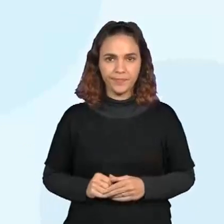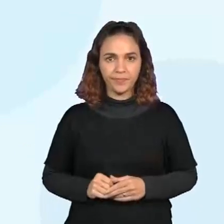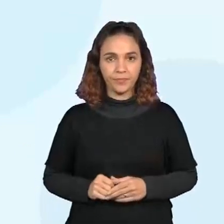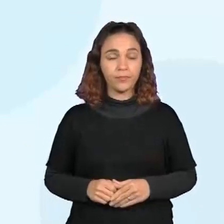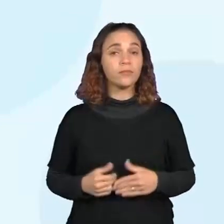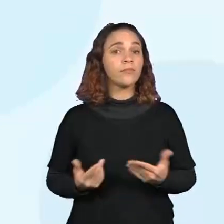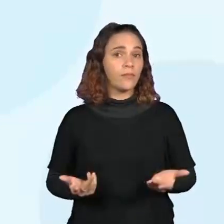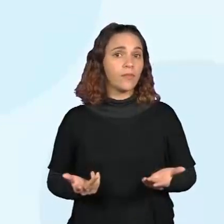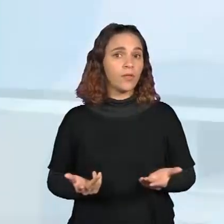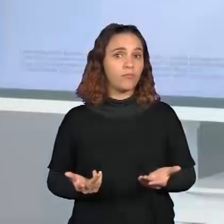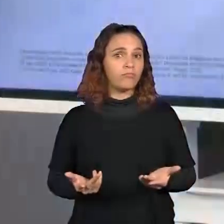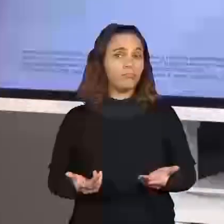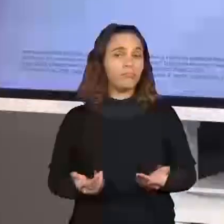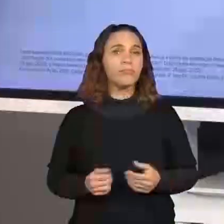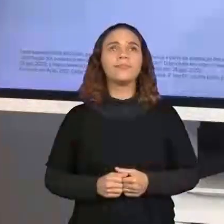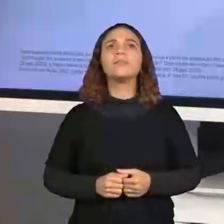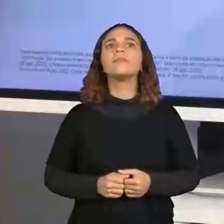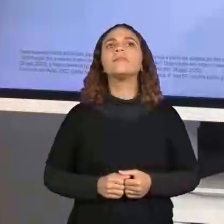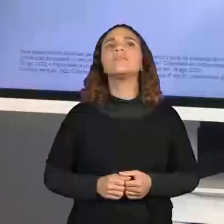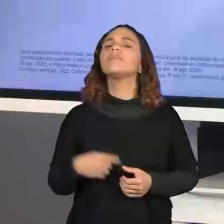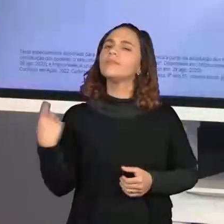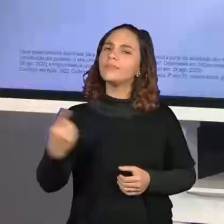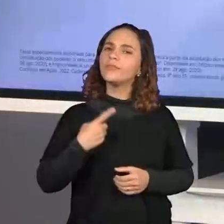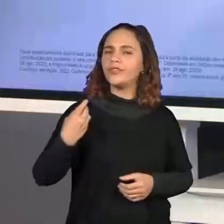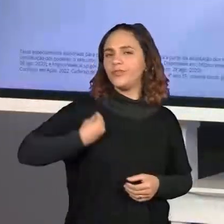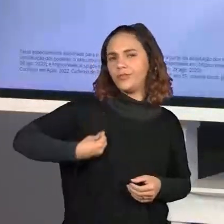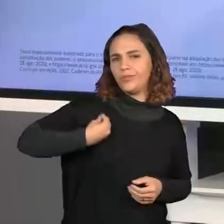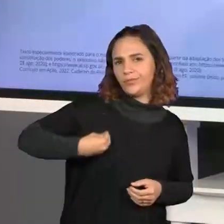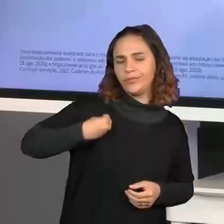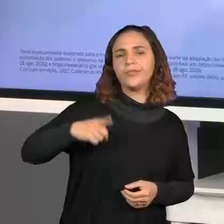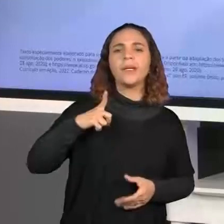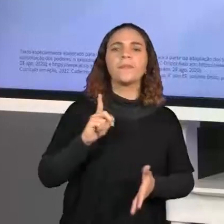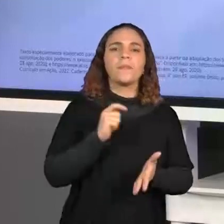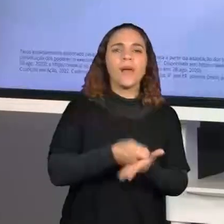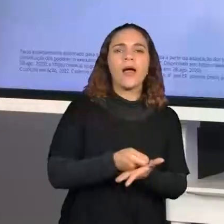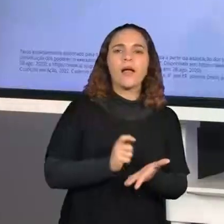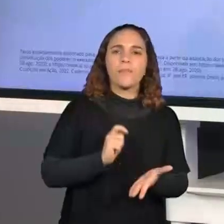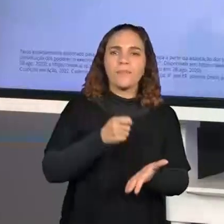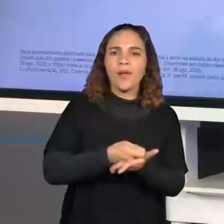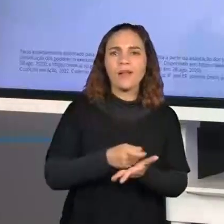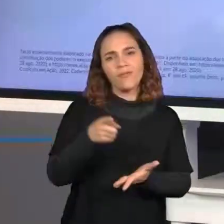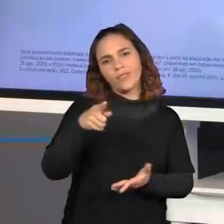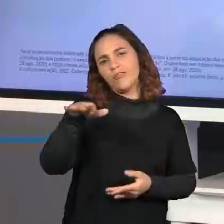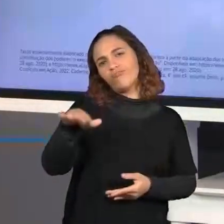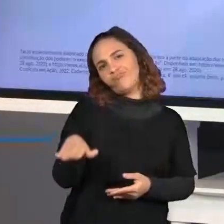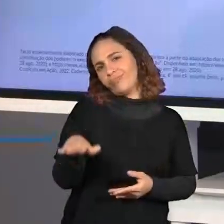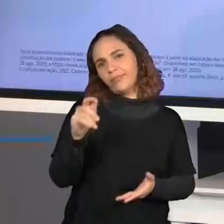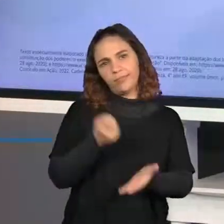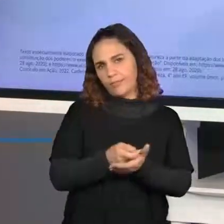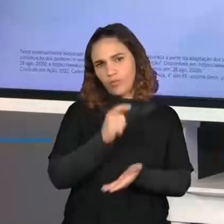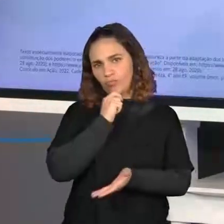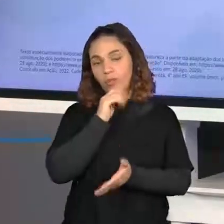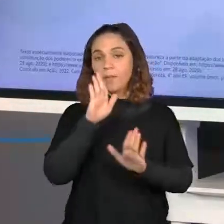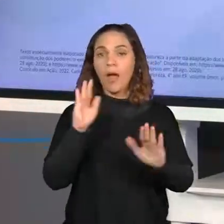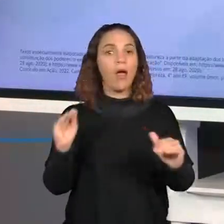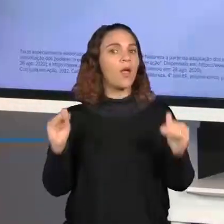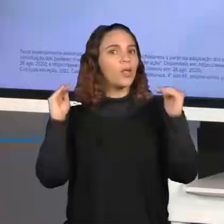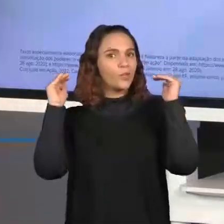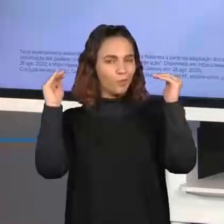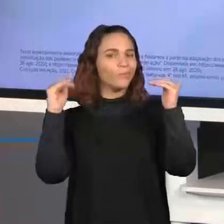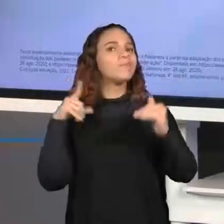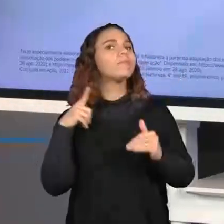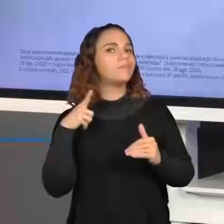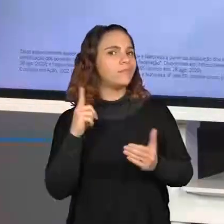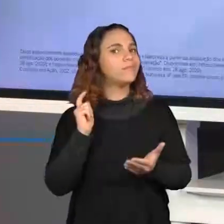acontece, pessoal? No nosso dia a dia, a gente paga impostos. Vocês que são pequenos ainda não pagam ainda, mas seus responsáveis